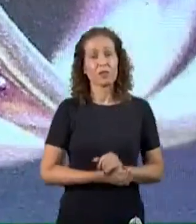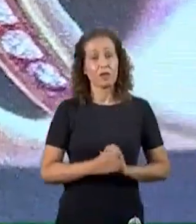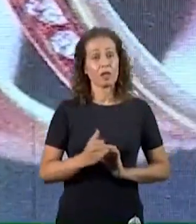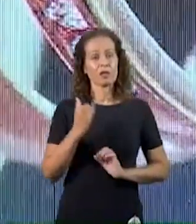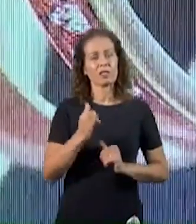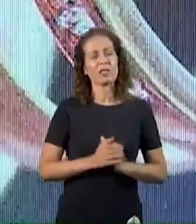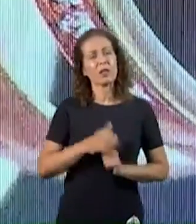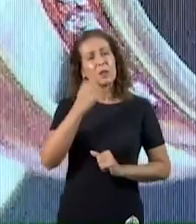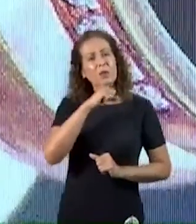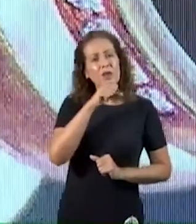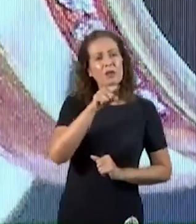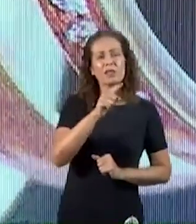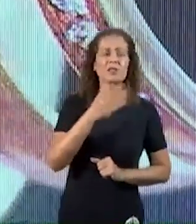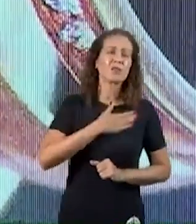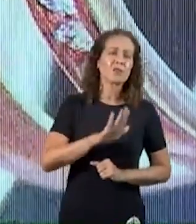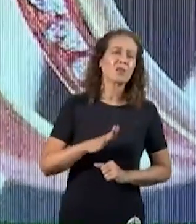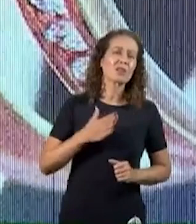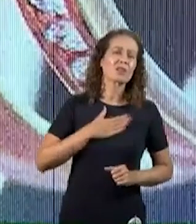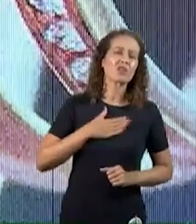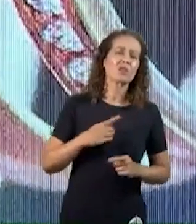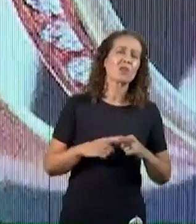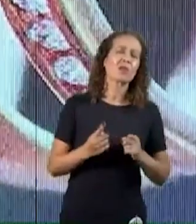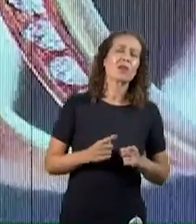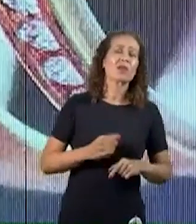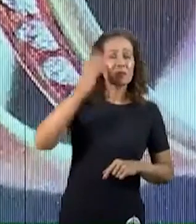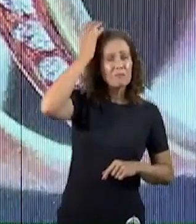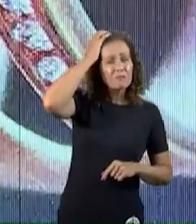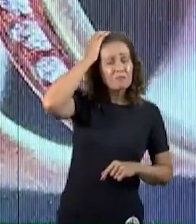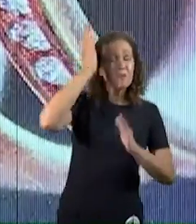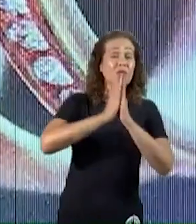mim, mas põe a mão na minha cabeça e abençoa minha mão que eu não aguento mais.